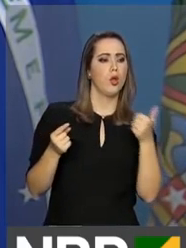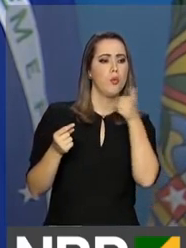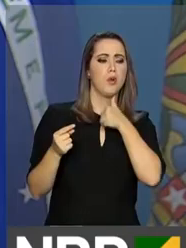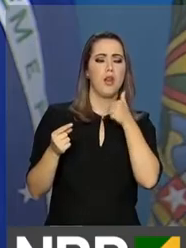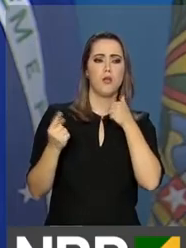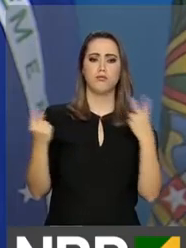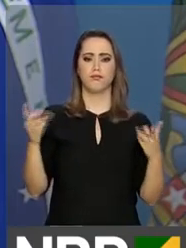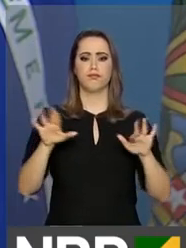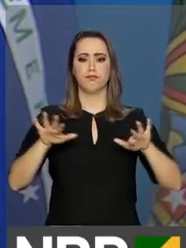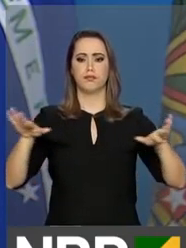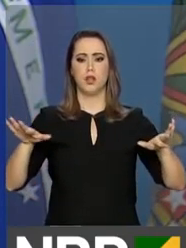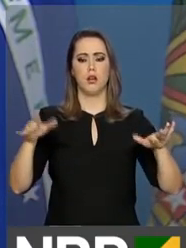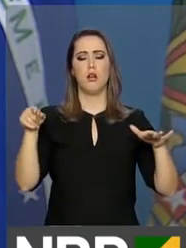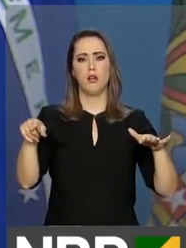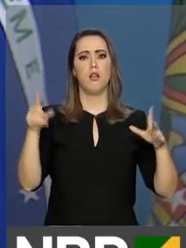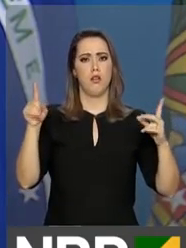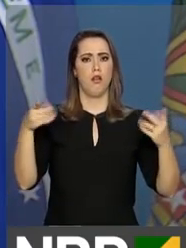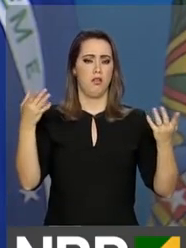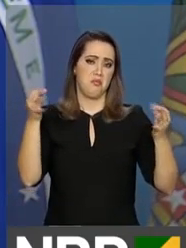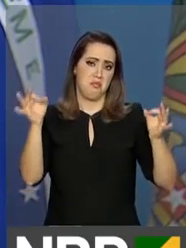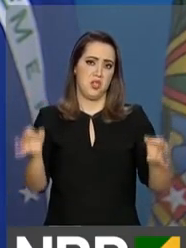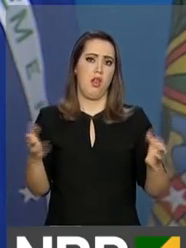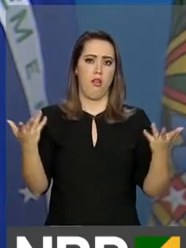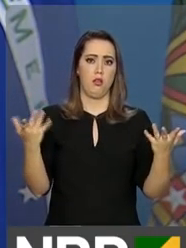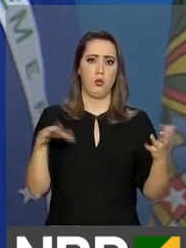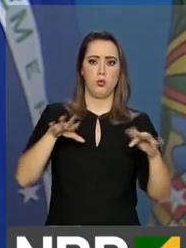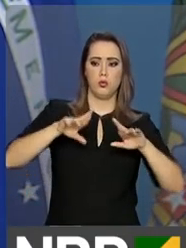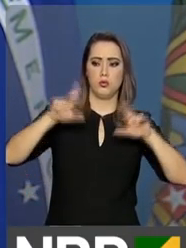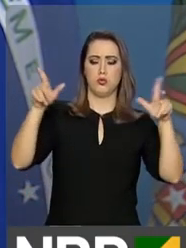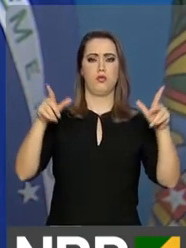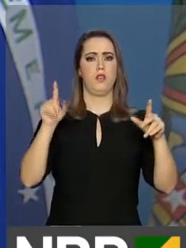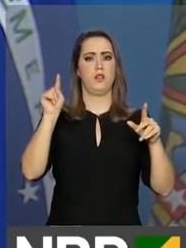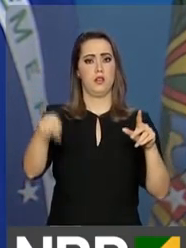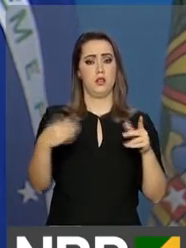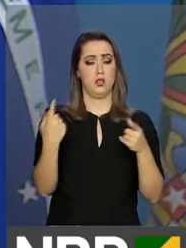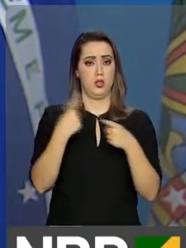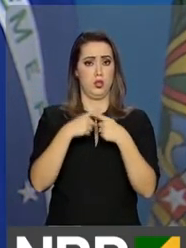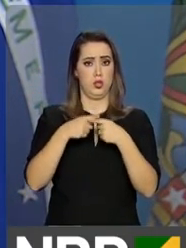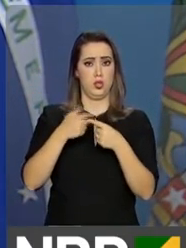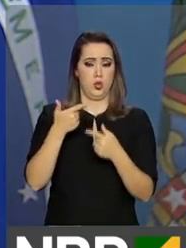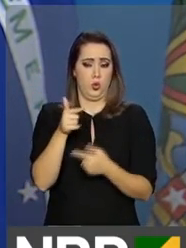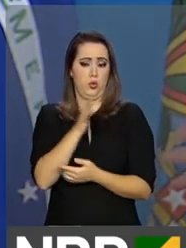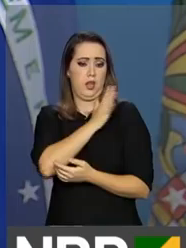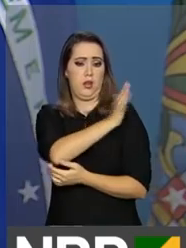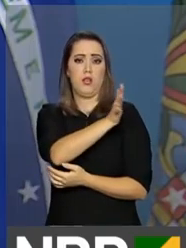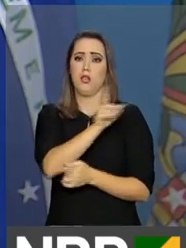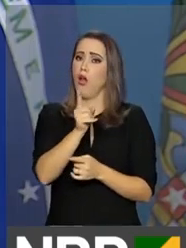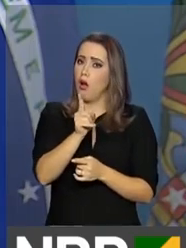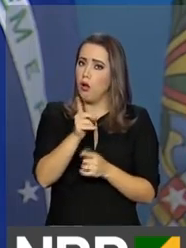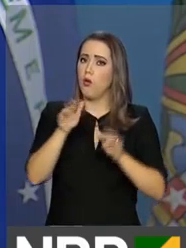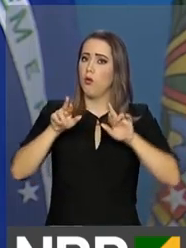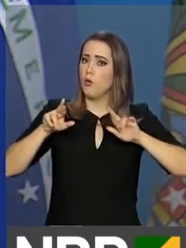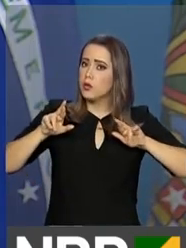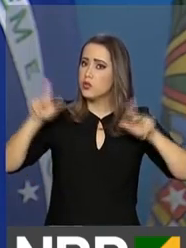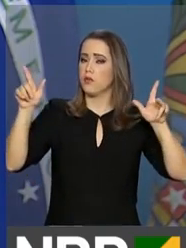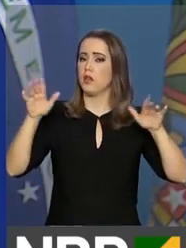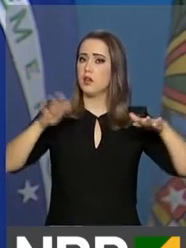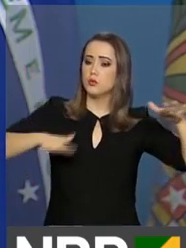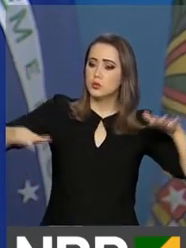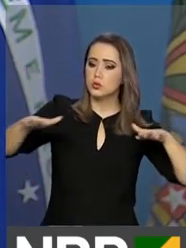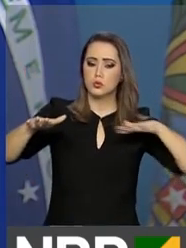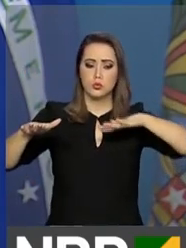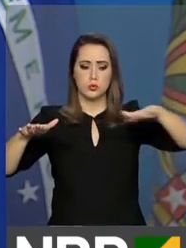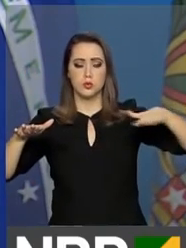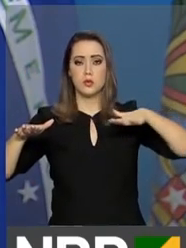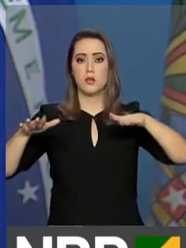mulheres, há uma correlação lógica entre a discriminação e o fato que leva a discriminar. Mas eu pergunto o